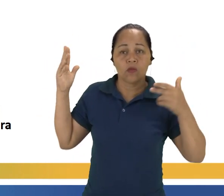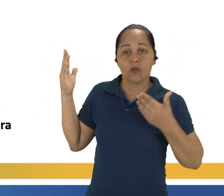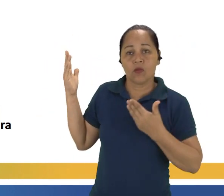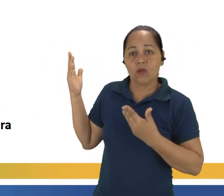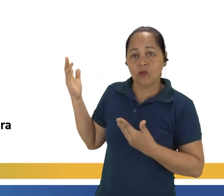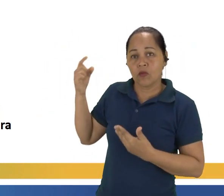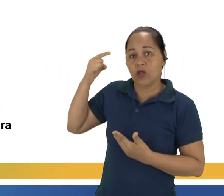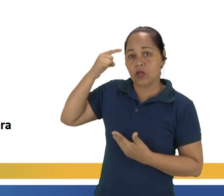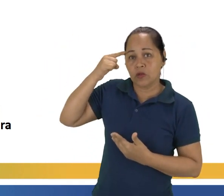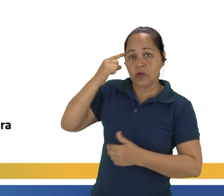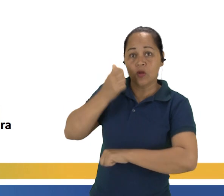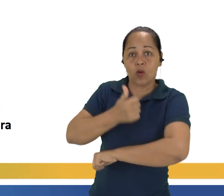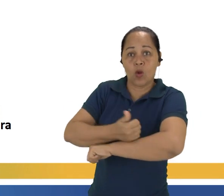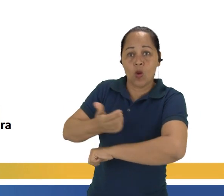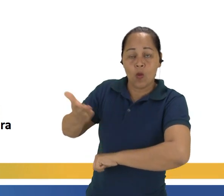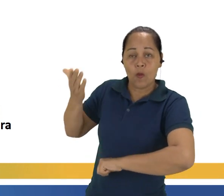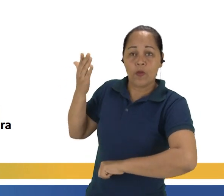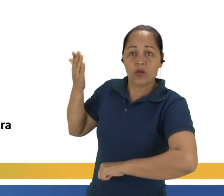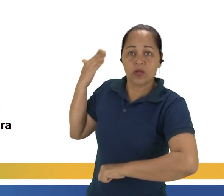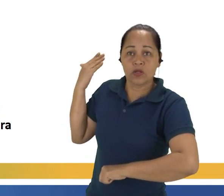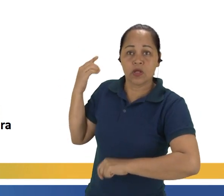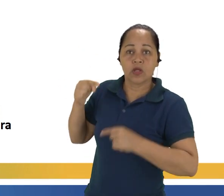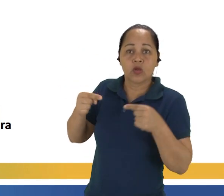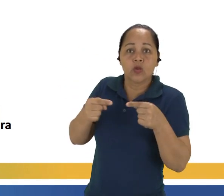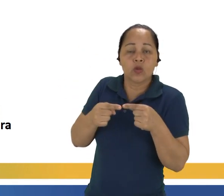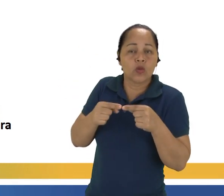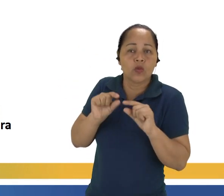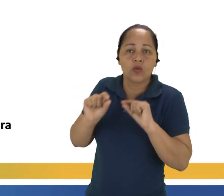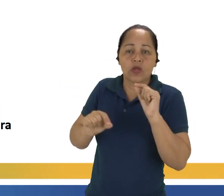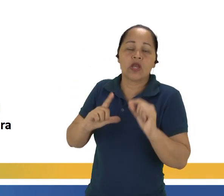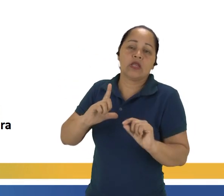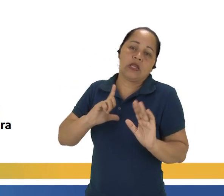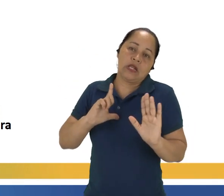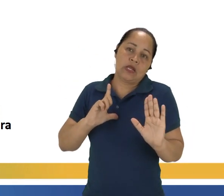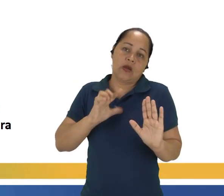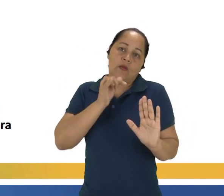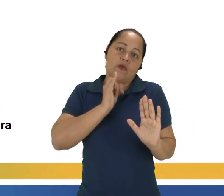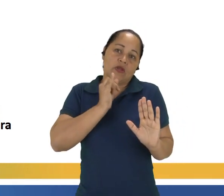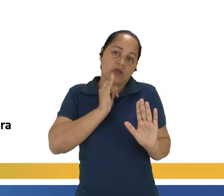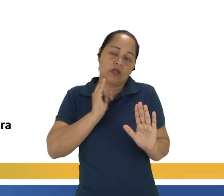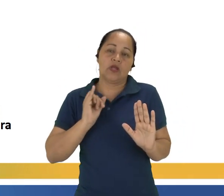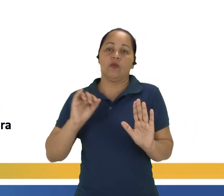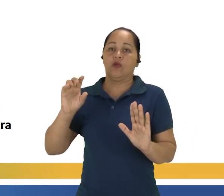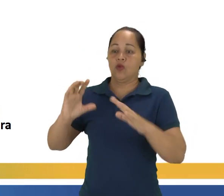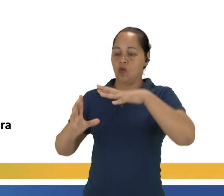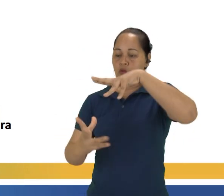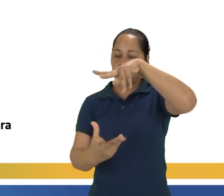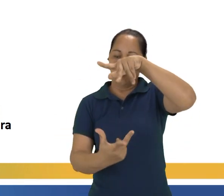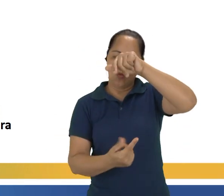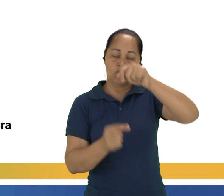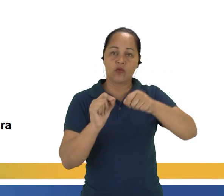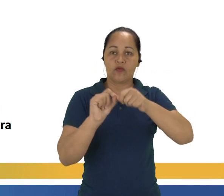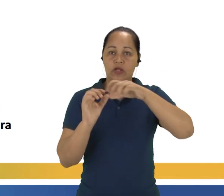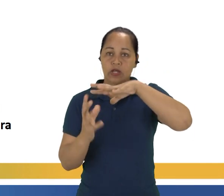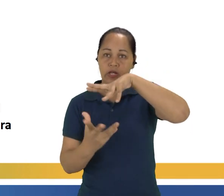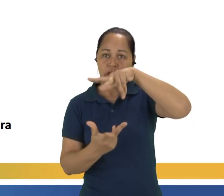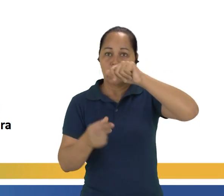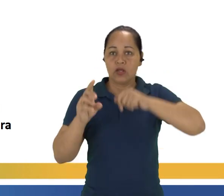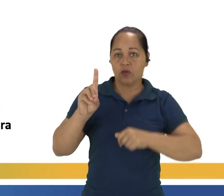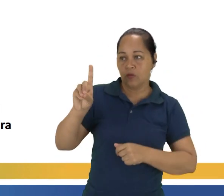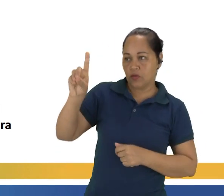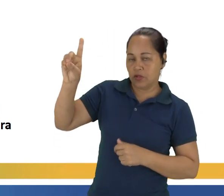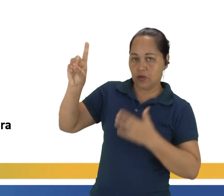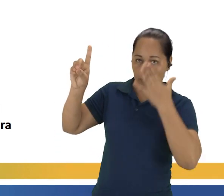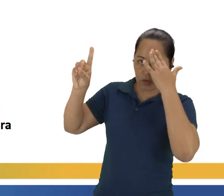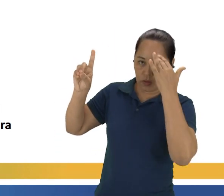do pensamento medieval eu teria uma verdade já né o mundo foi criado por deus eu sei de onde vim separar um